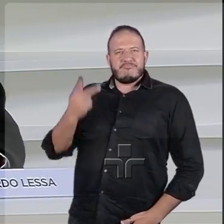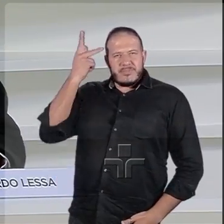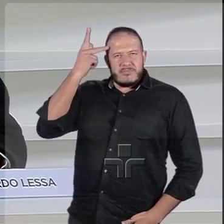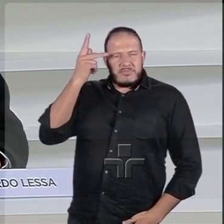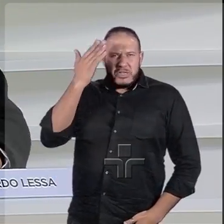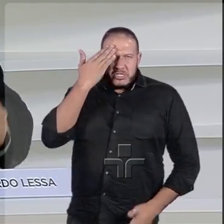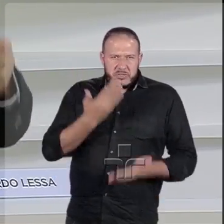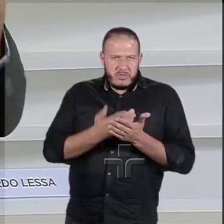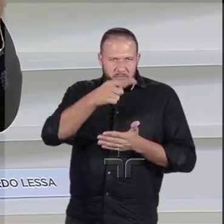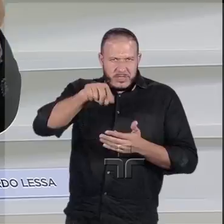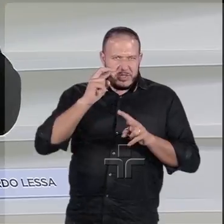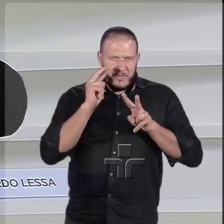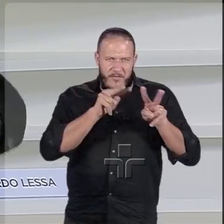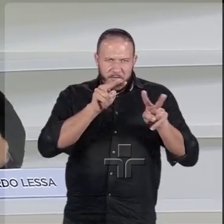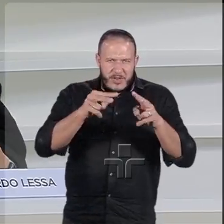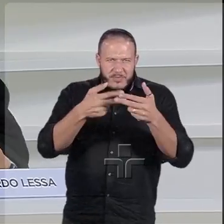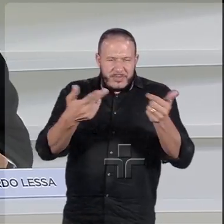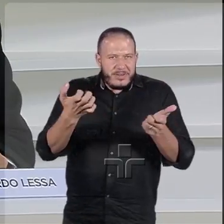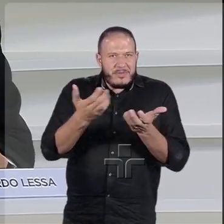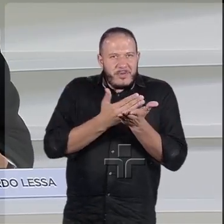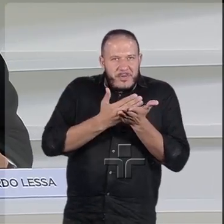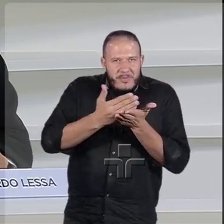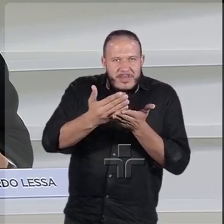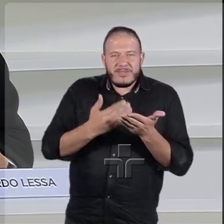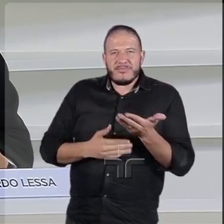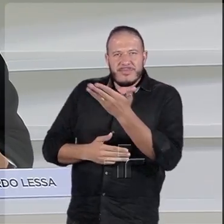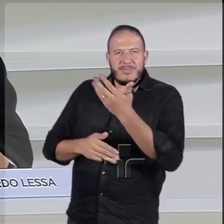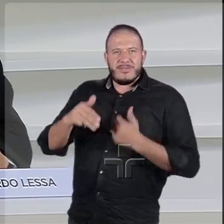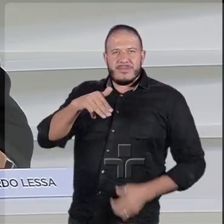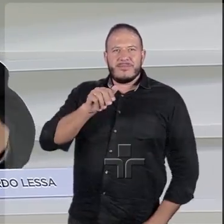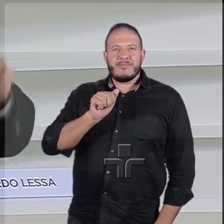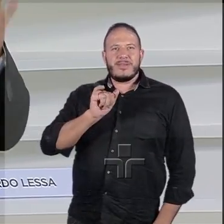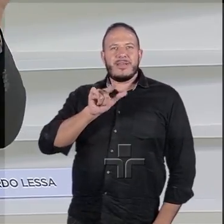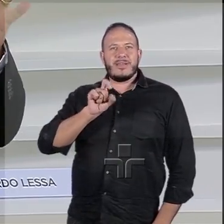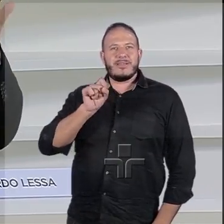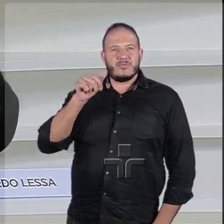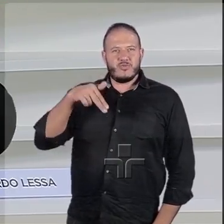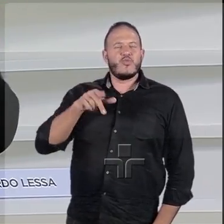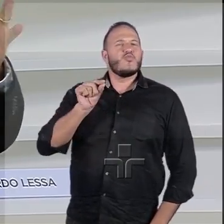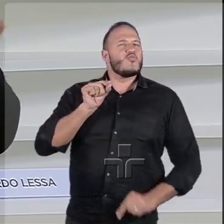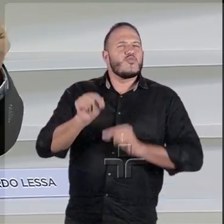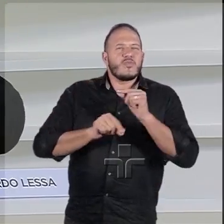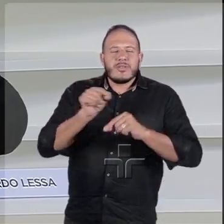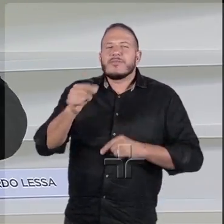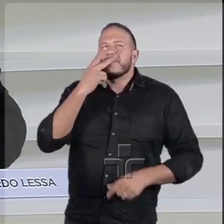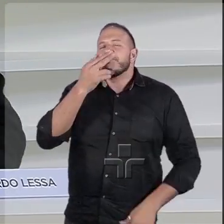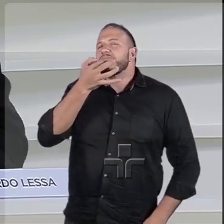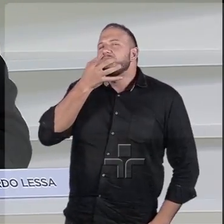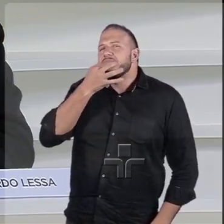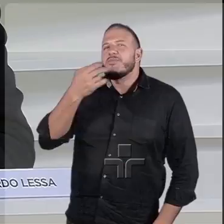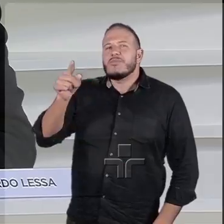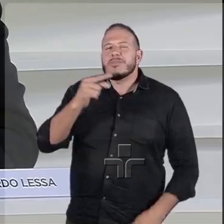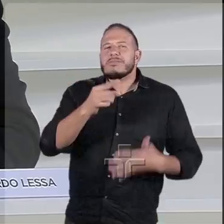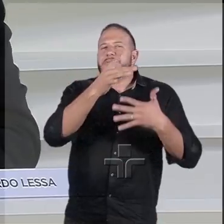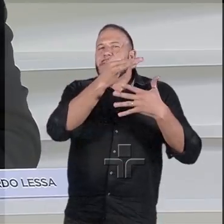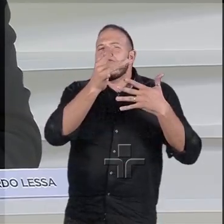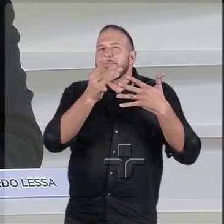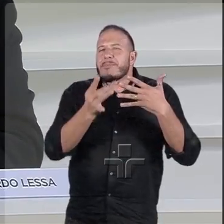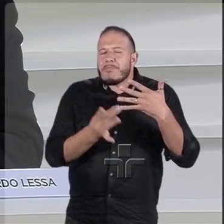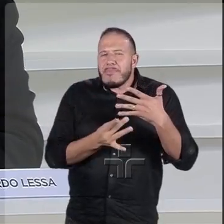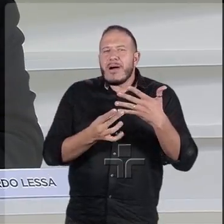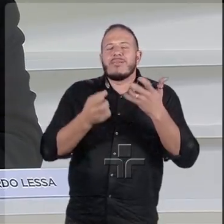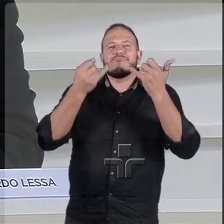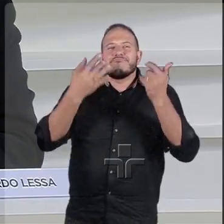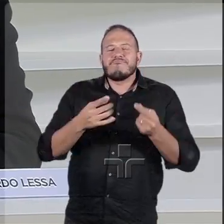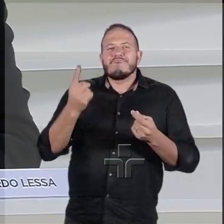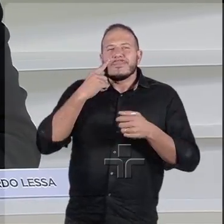tenham visto. Queria começar pelo Mailson. Qual foi a impressão, que pontos a destacar